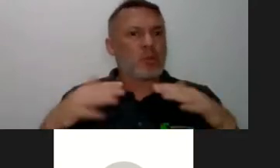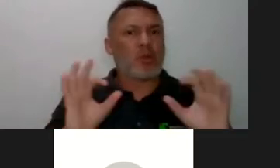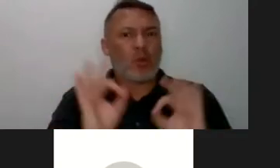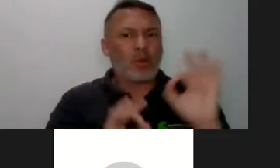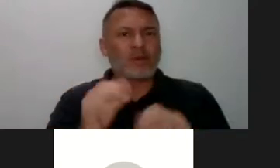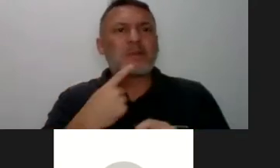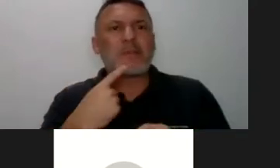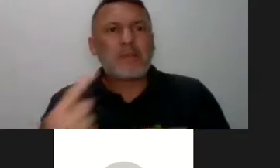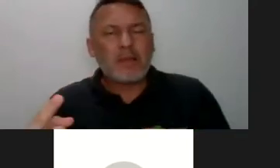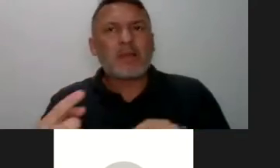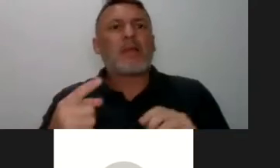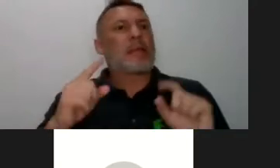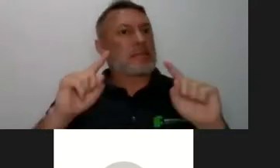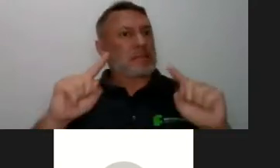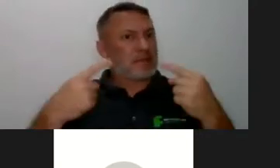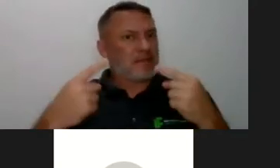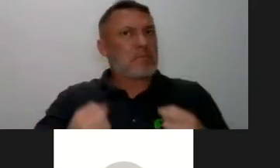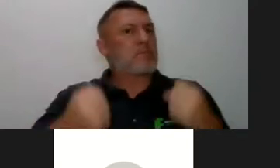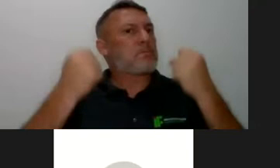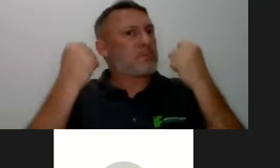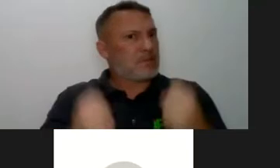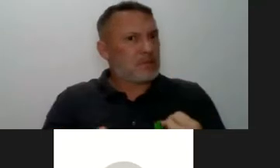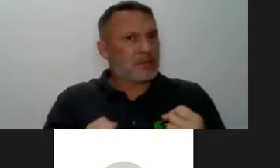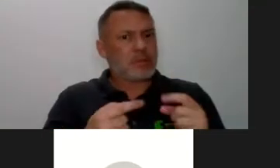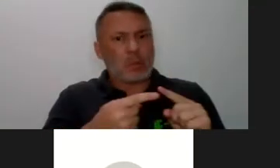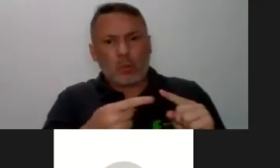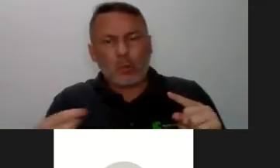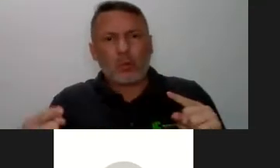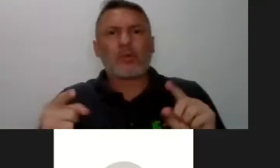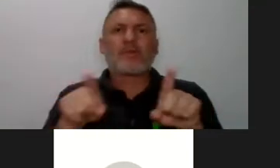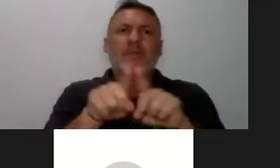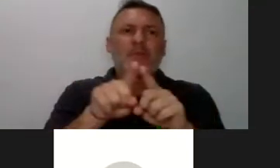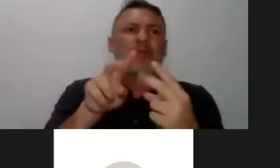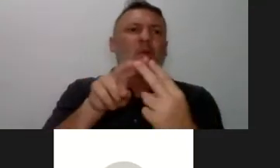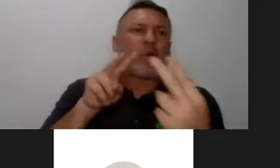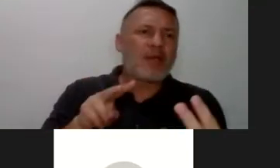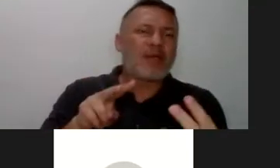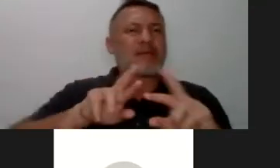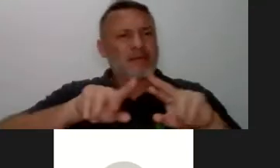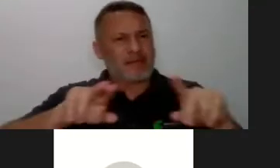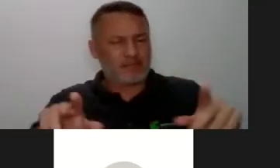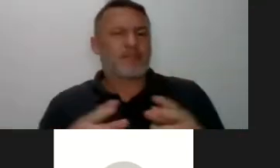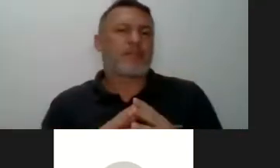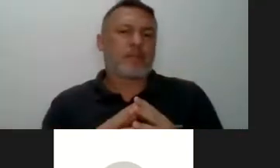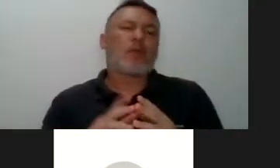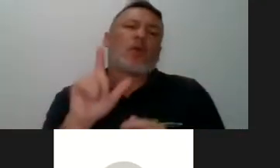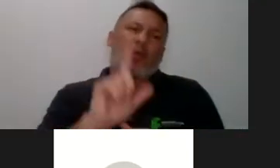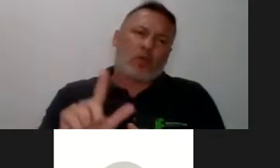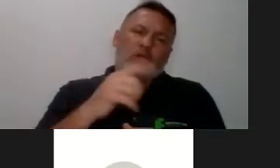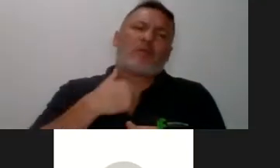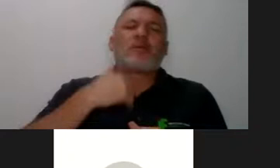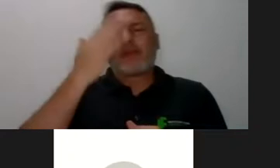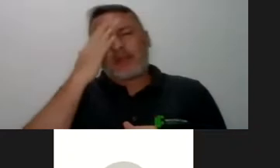organização de um evento desse porte, nesse formato. É óbvio que se... Né, eu fico sempre,